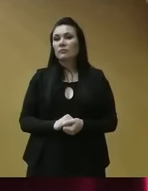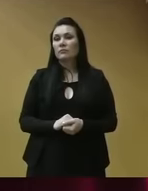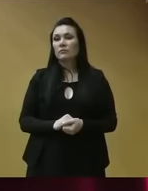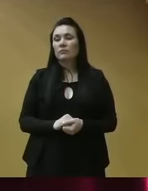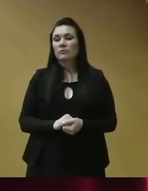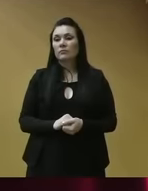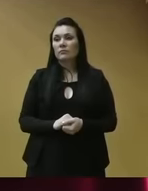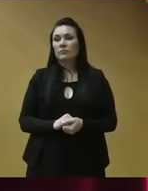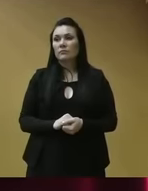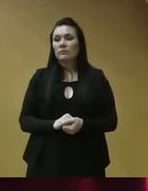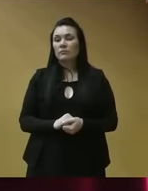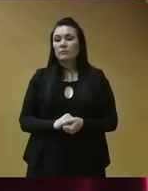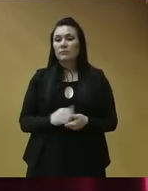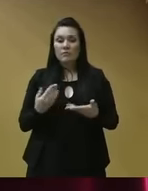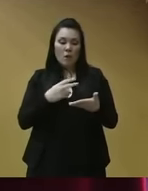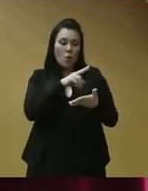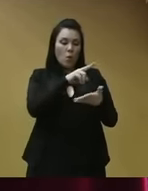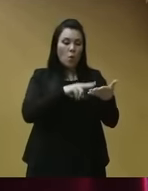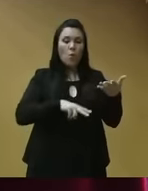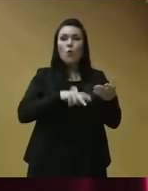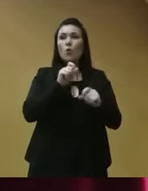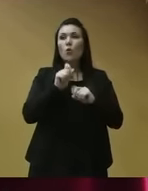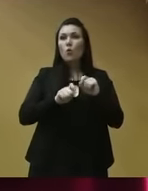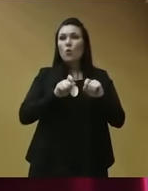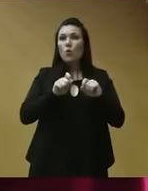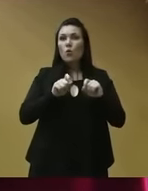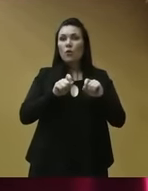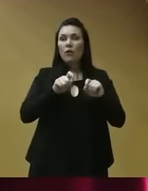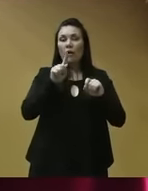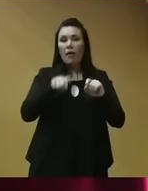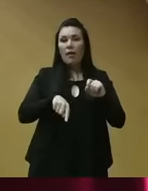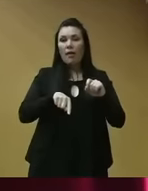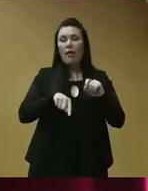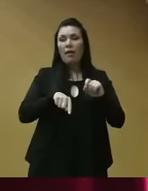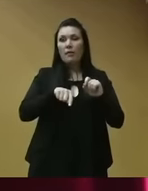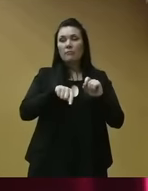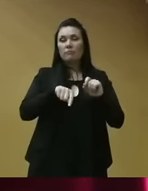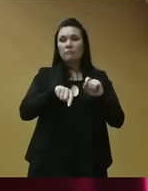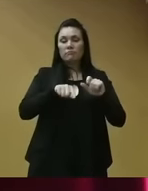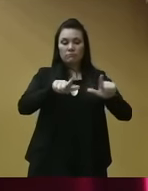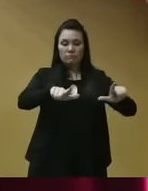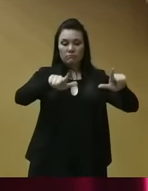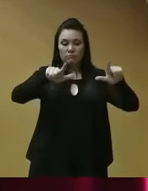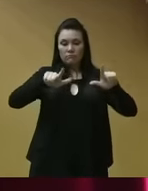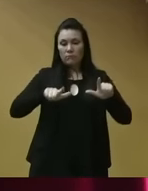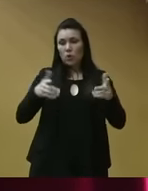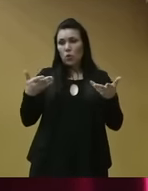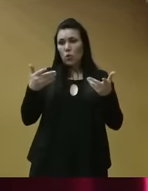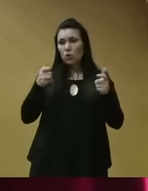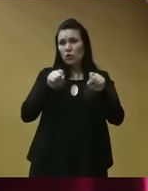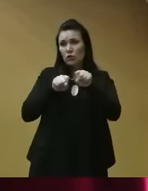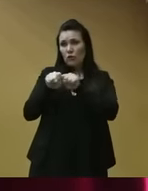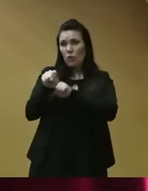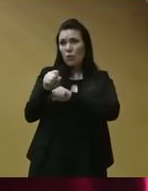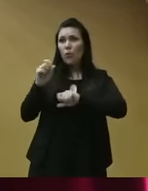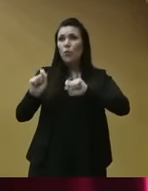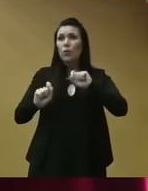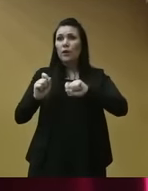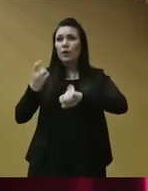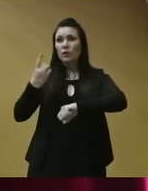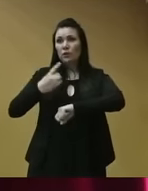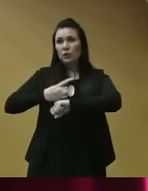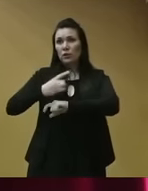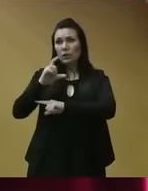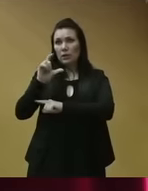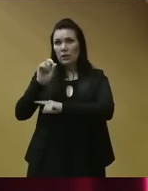Passaremos agora à leitura do termo de habilitação dos formandos que colam grau nesta cerimônia. Aos 10 dias do mês